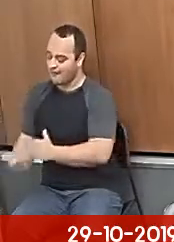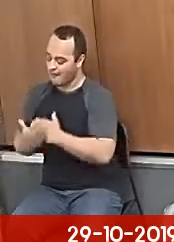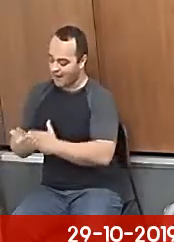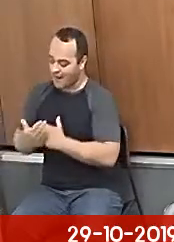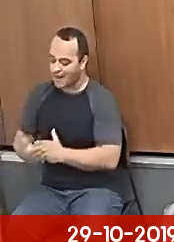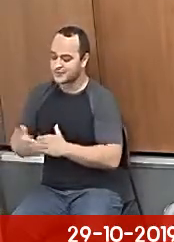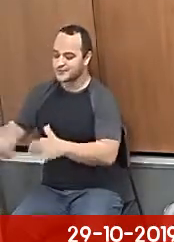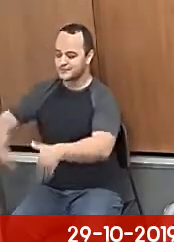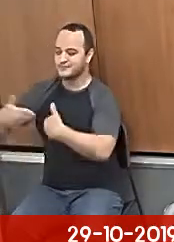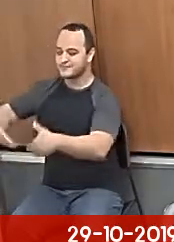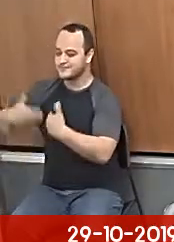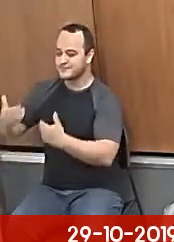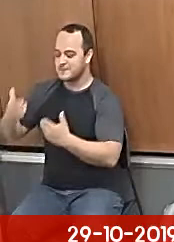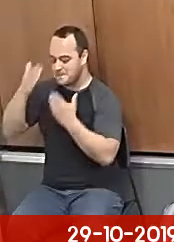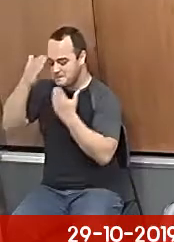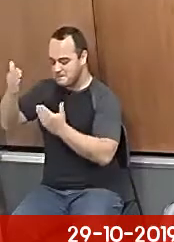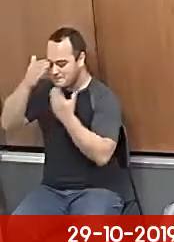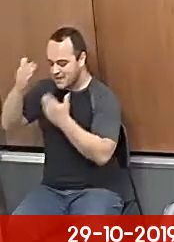Tudo bem.